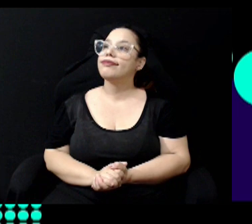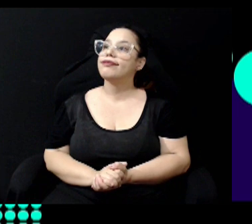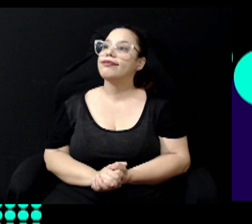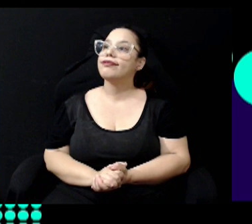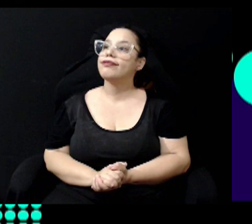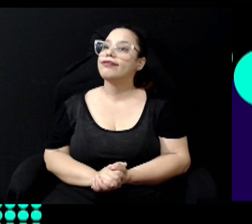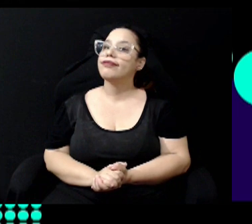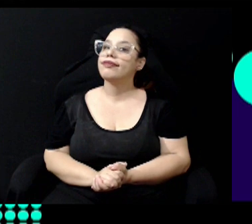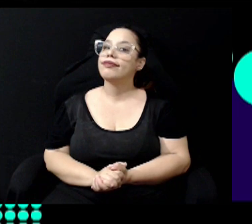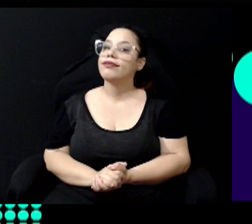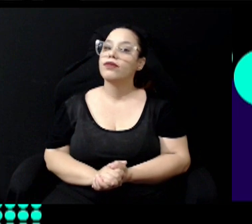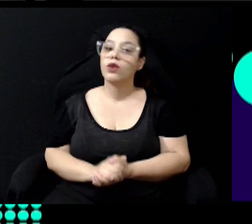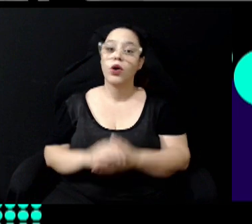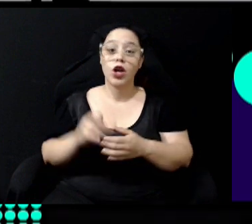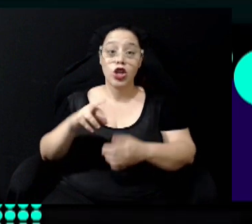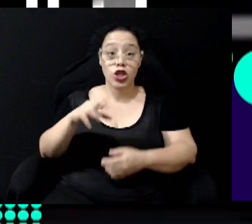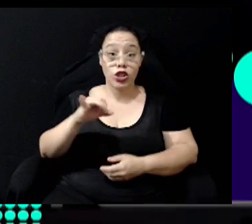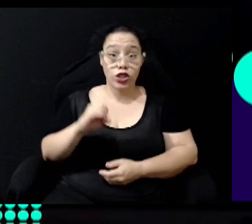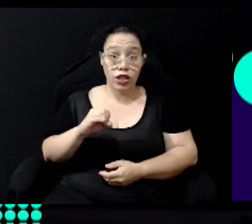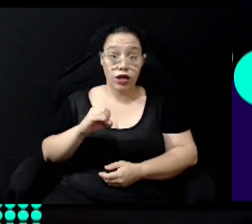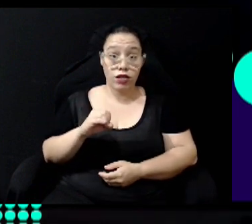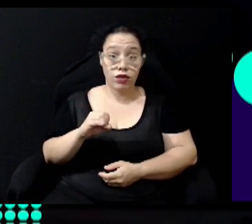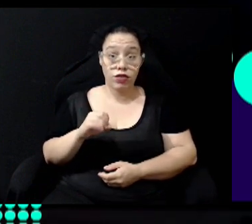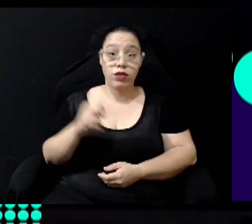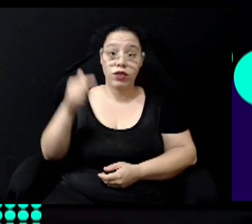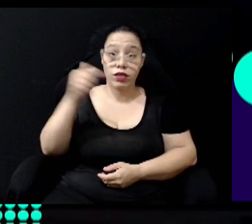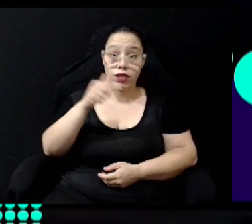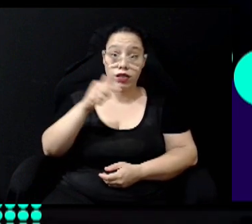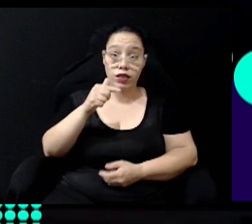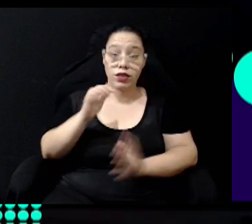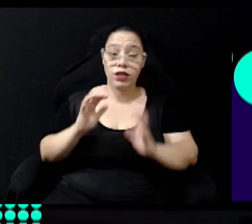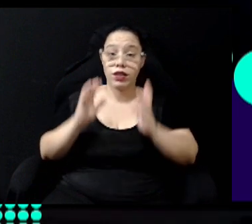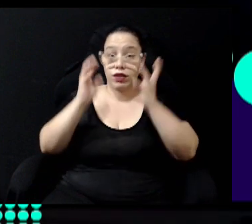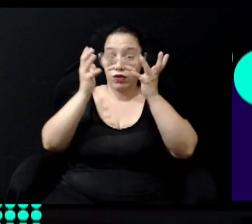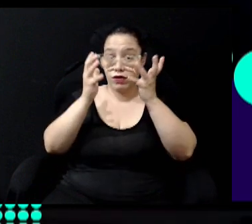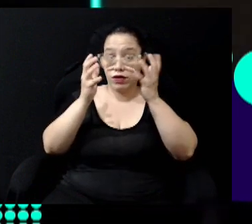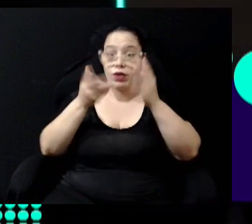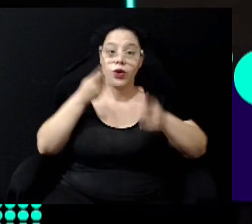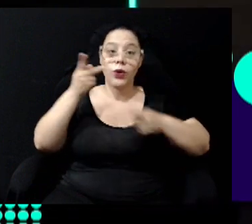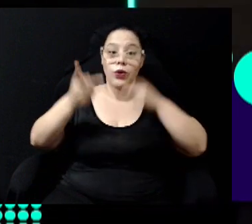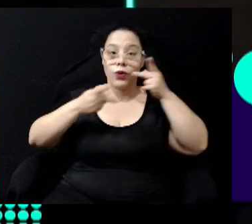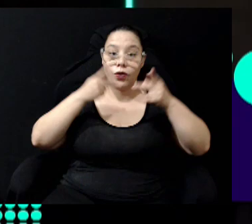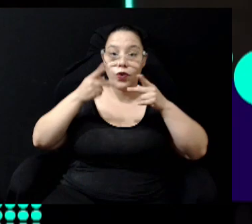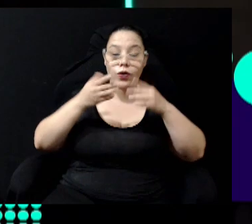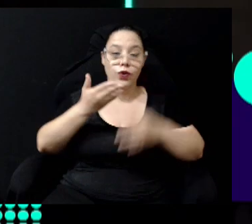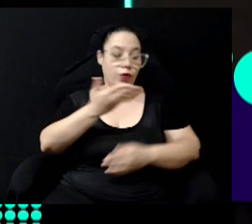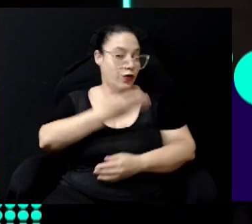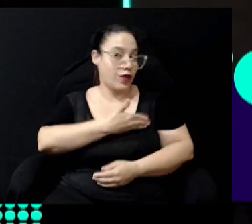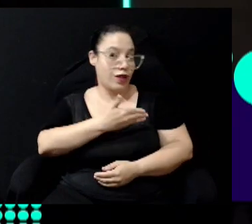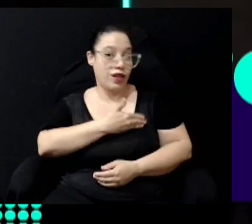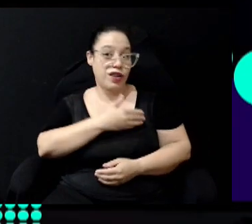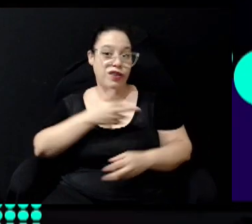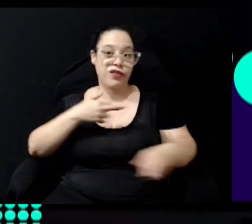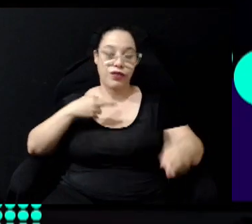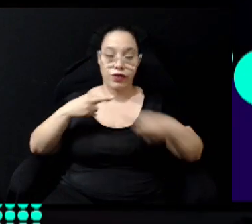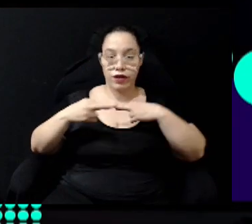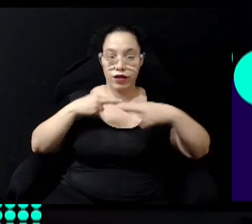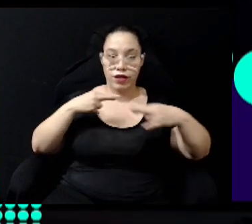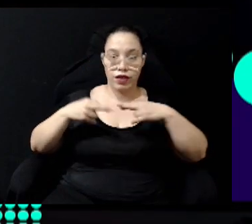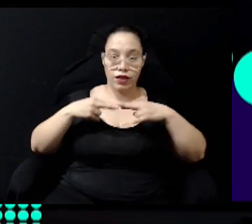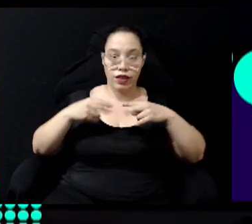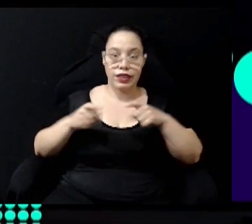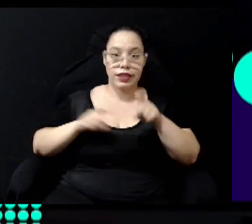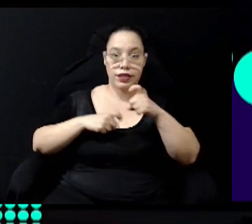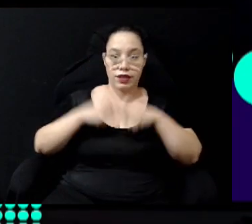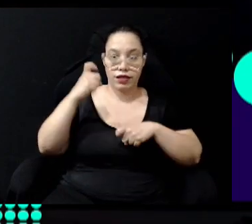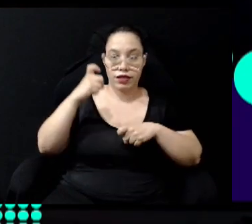Tiago Ventura está com seu 7º show solo, falando sobre os amigos, relacionamentos, sexualidade na